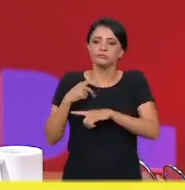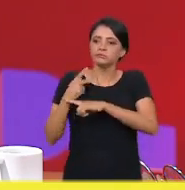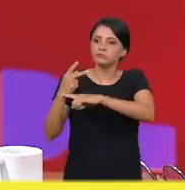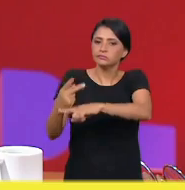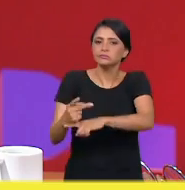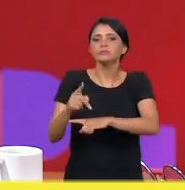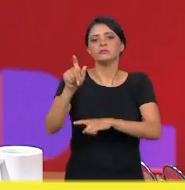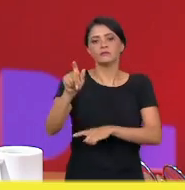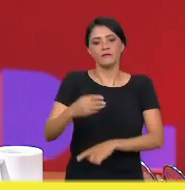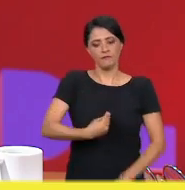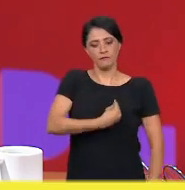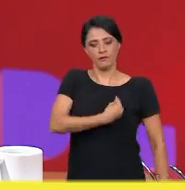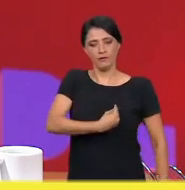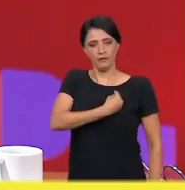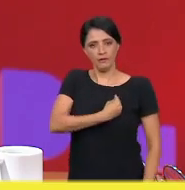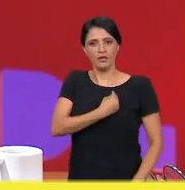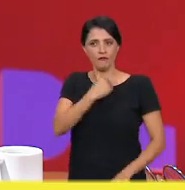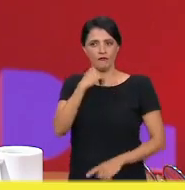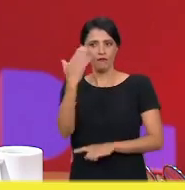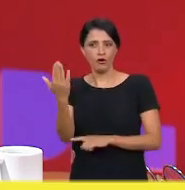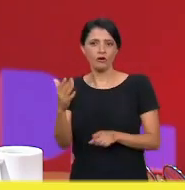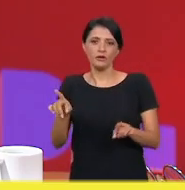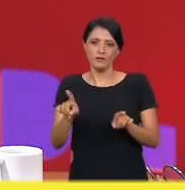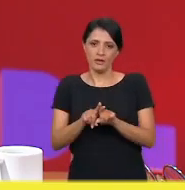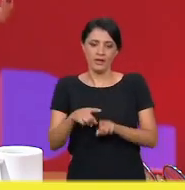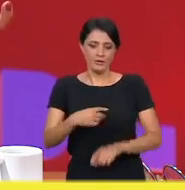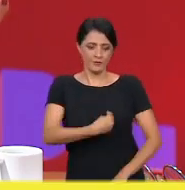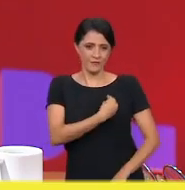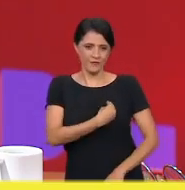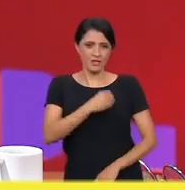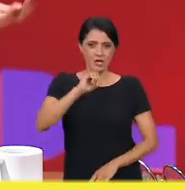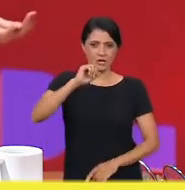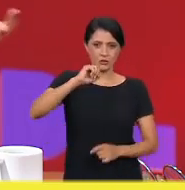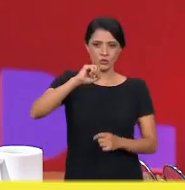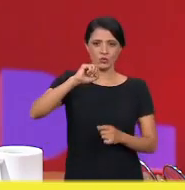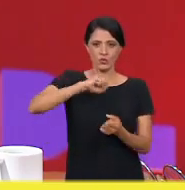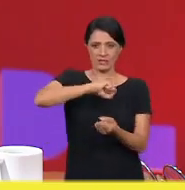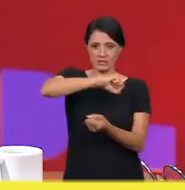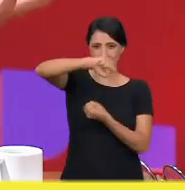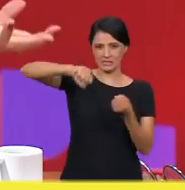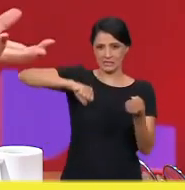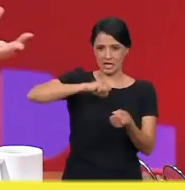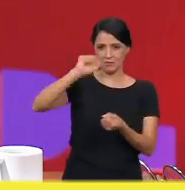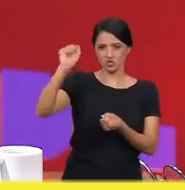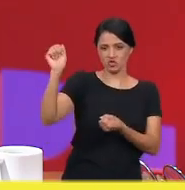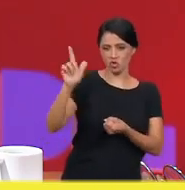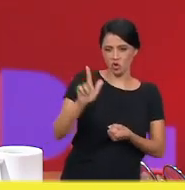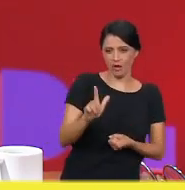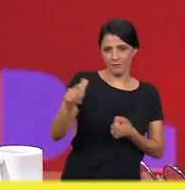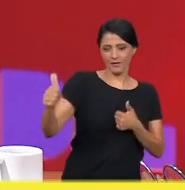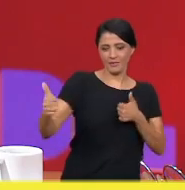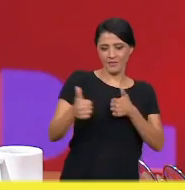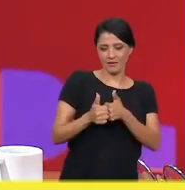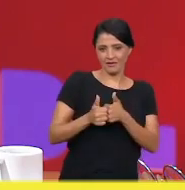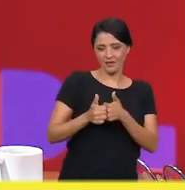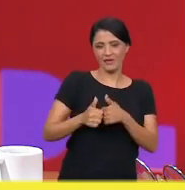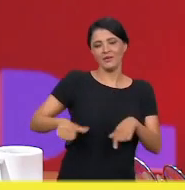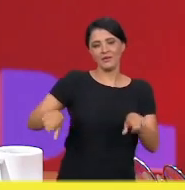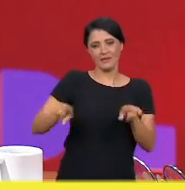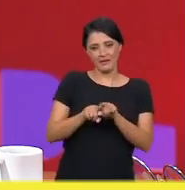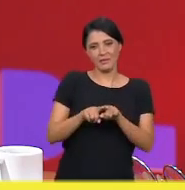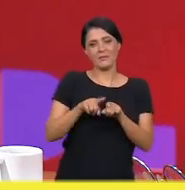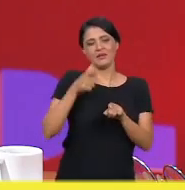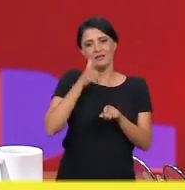por vida, e procura por vida não só no sistema solar, que é mais fácil, porque é mais perto, mas